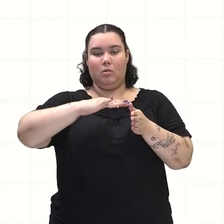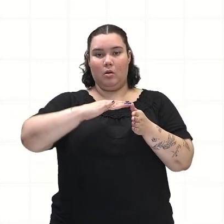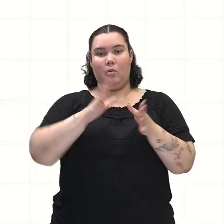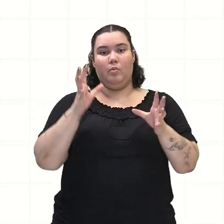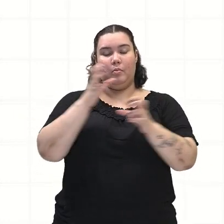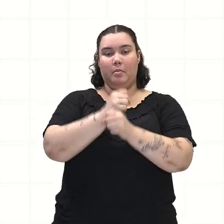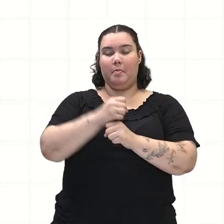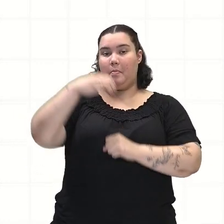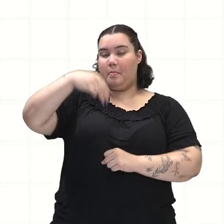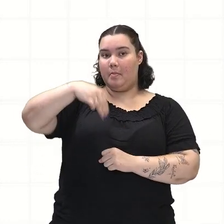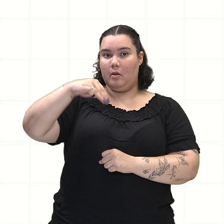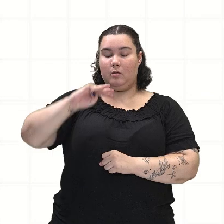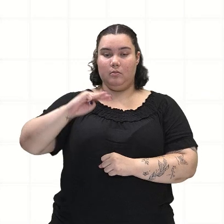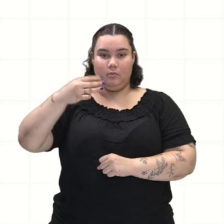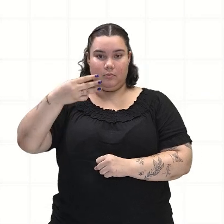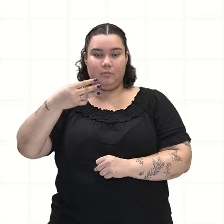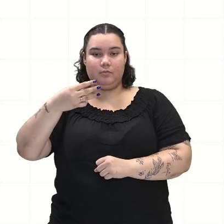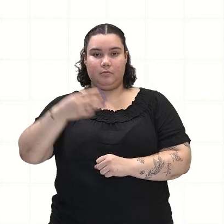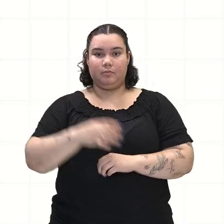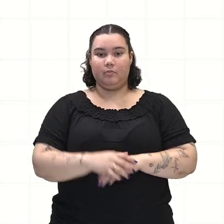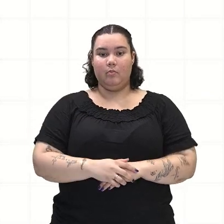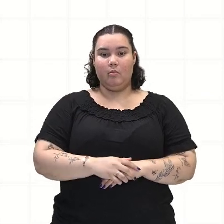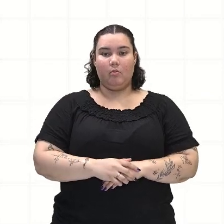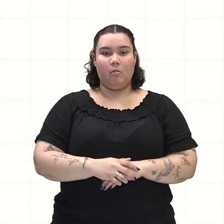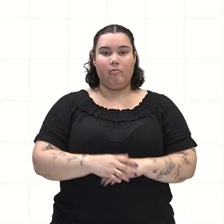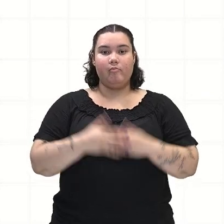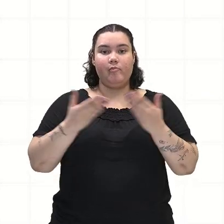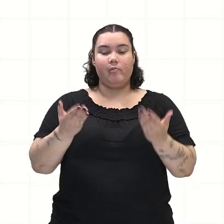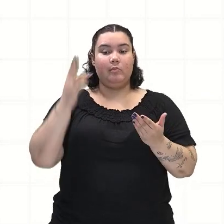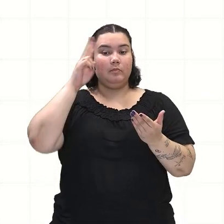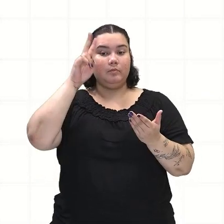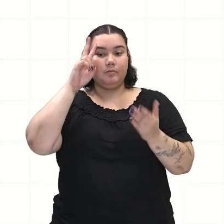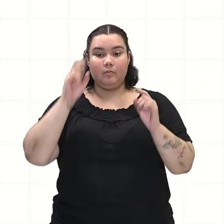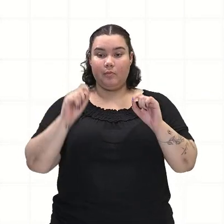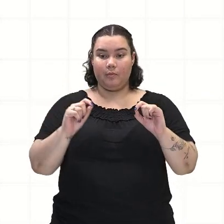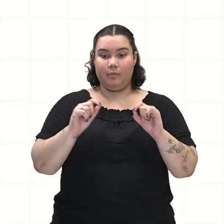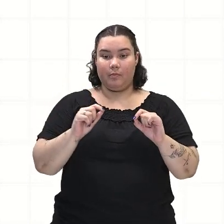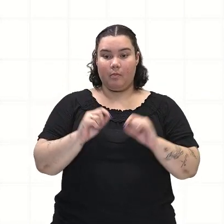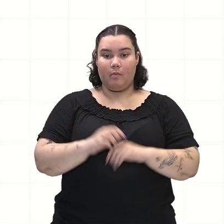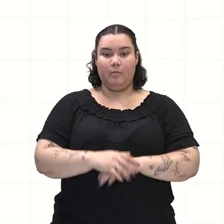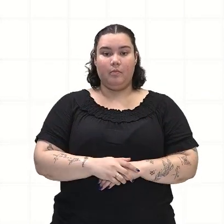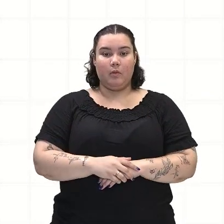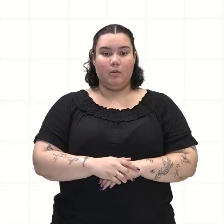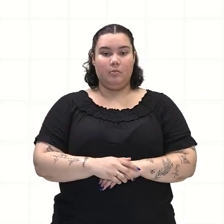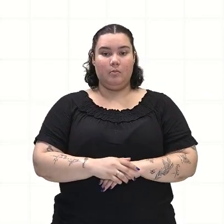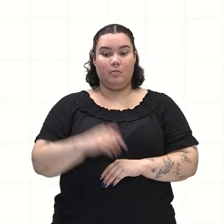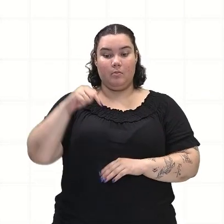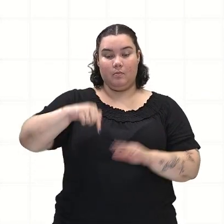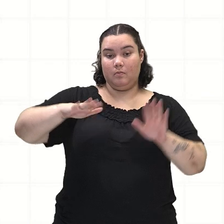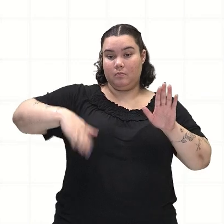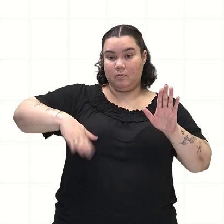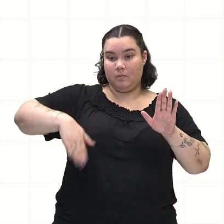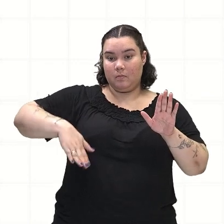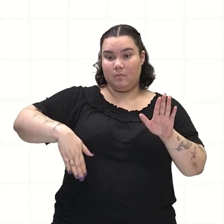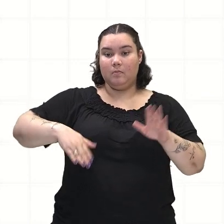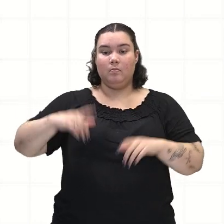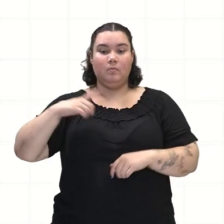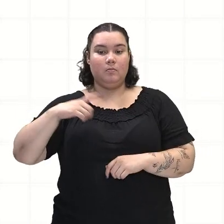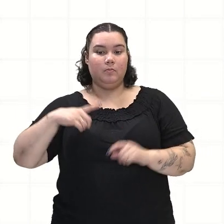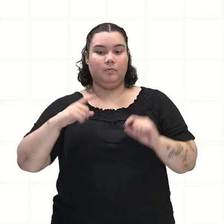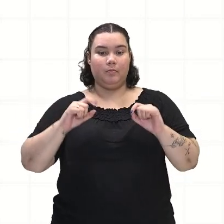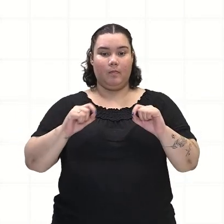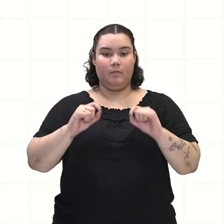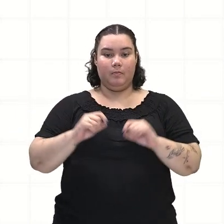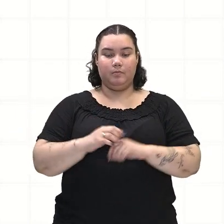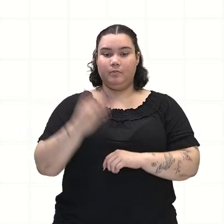em metros cúbicos, né? Então, eu tenho que lembrar o seguinte, que essa piscina, ela vai ter o formato